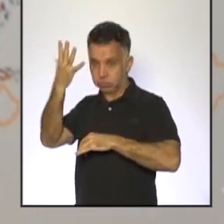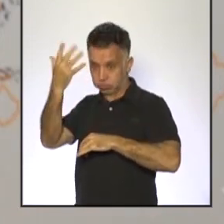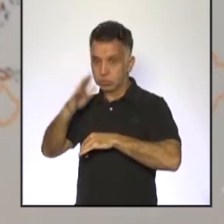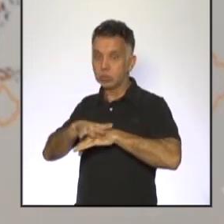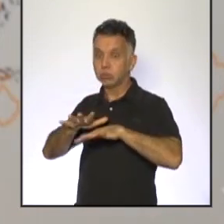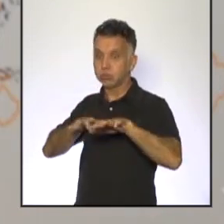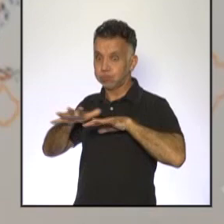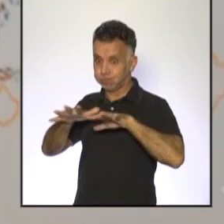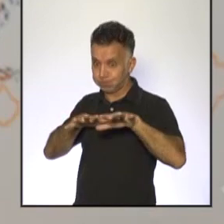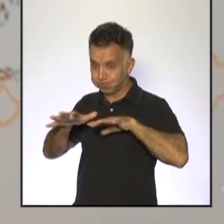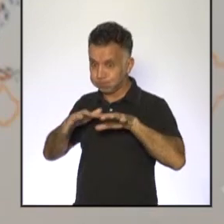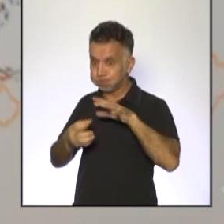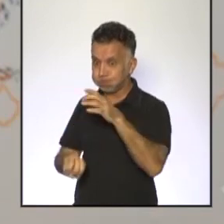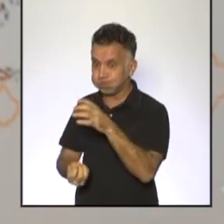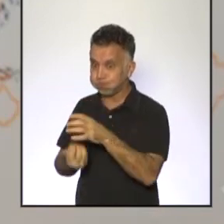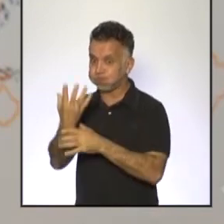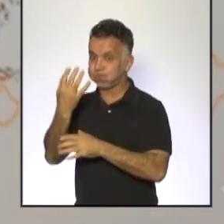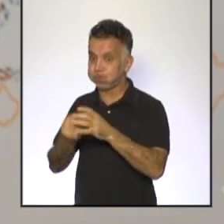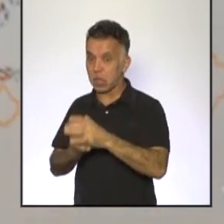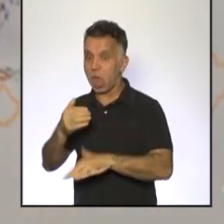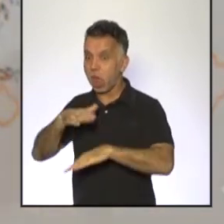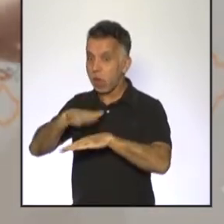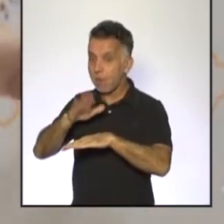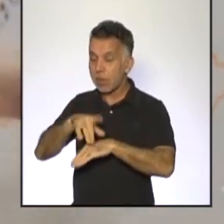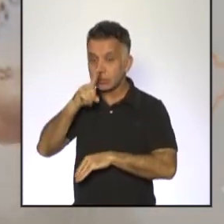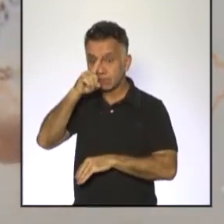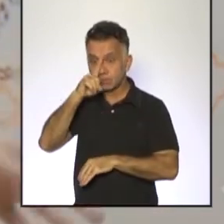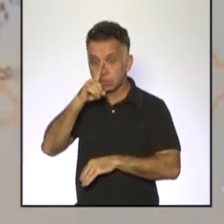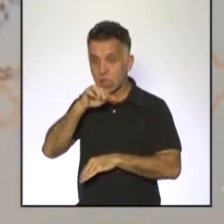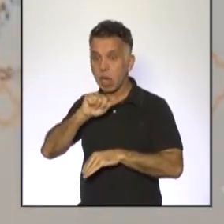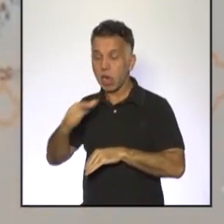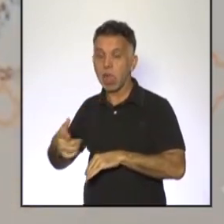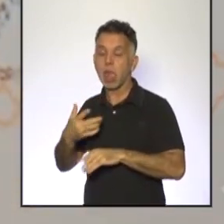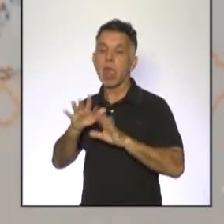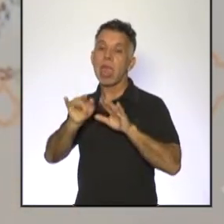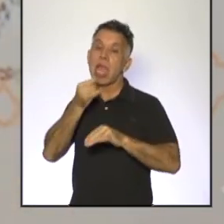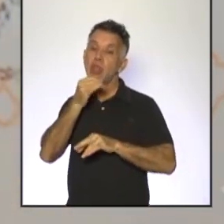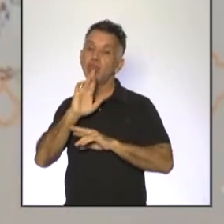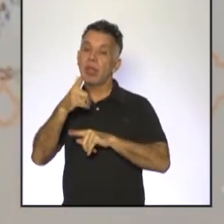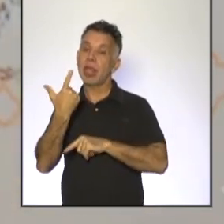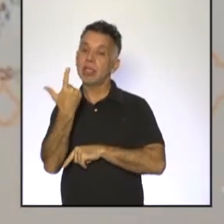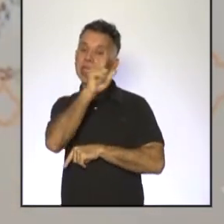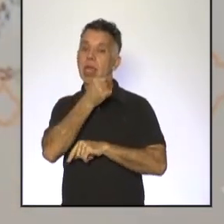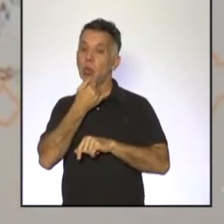vulcânicas mais perigosas. É diferente do magma, por exemplo, lá no Havaí,